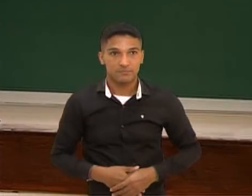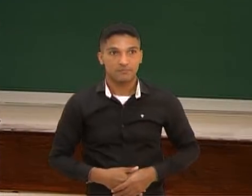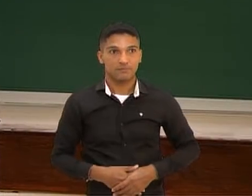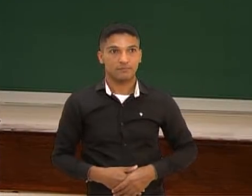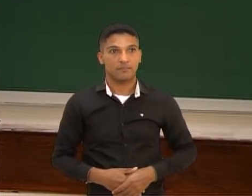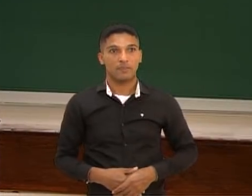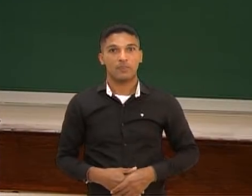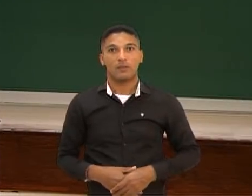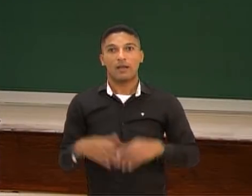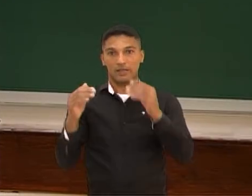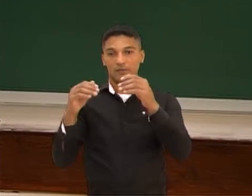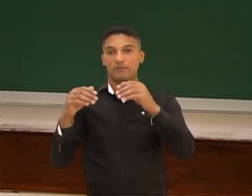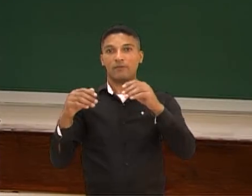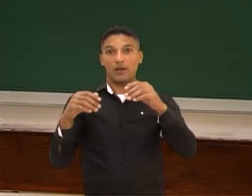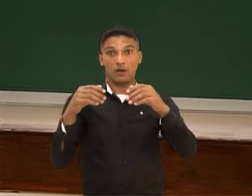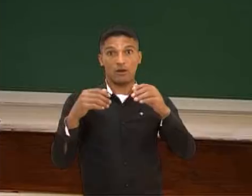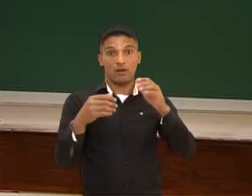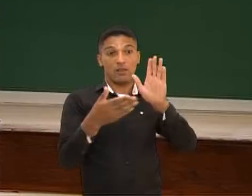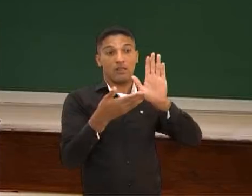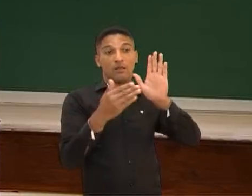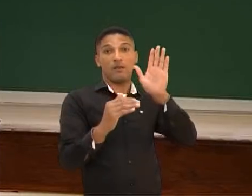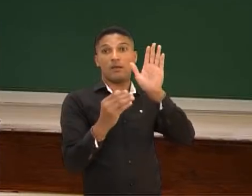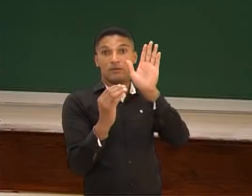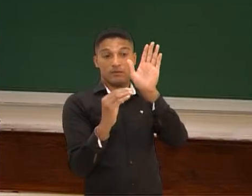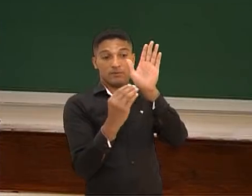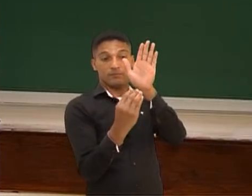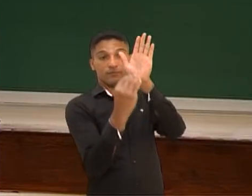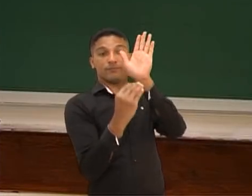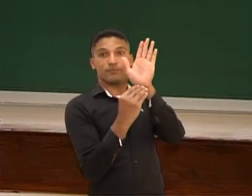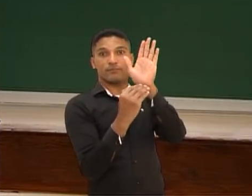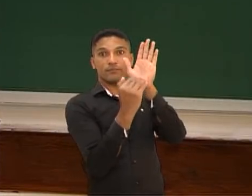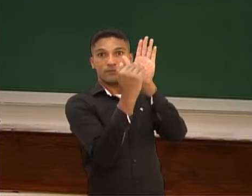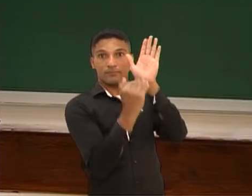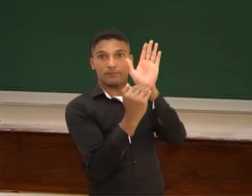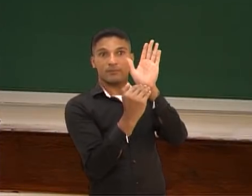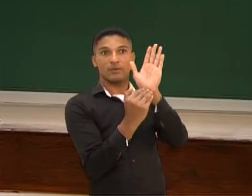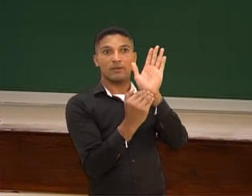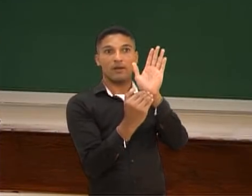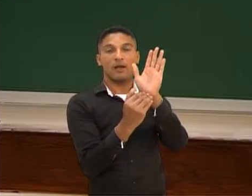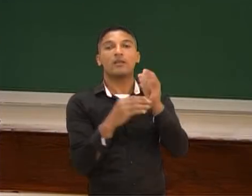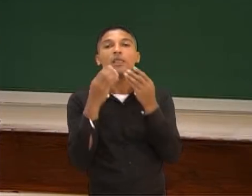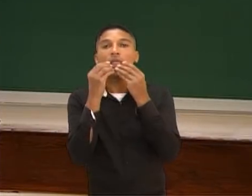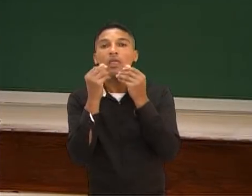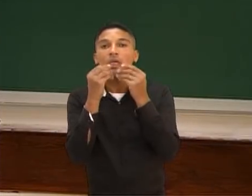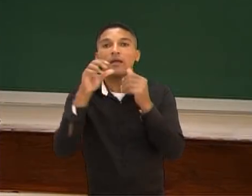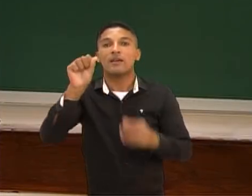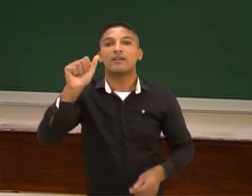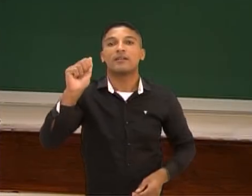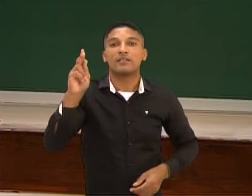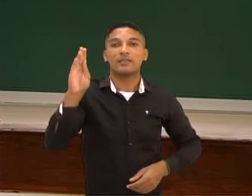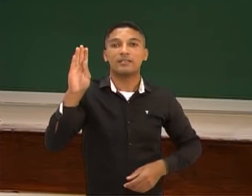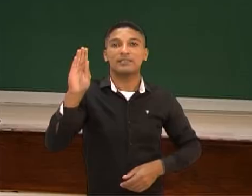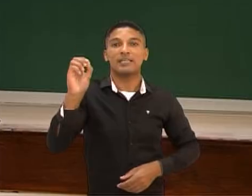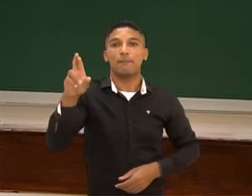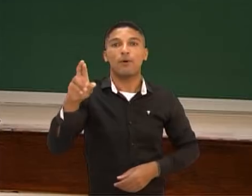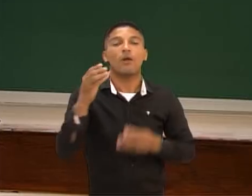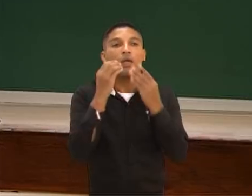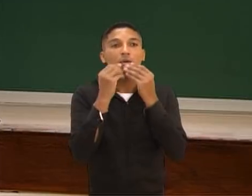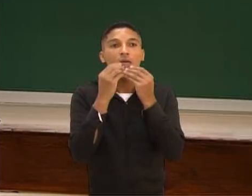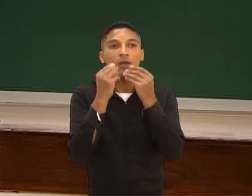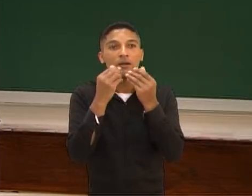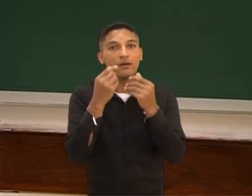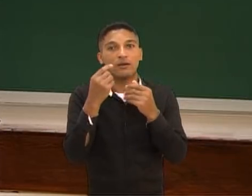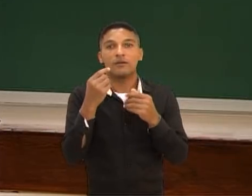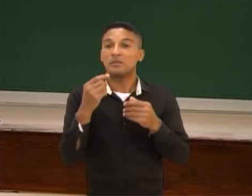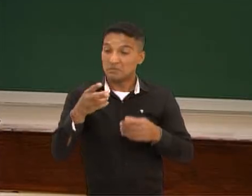desde sempre, né? Então, como elementos do discurso verbal, a gente tem as palavras que compõem aqui o contexto da enunciação desse